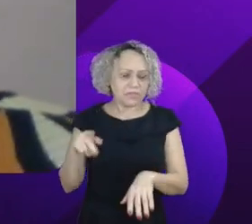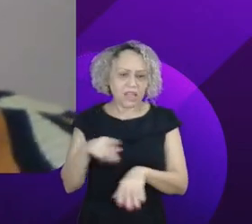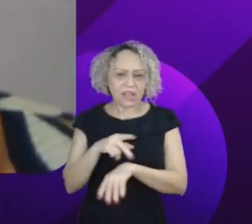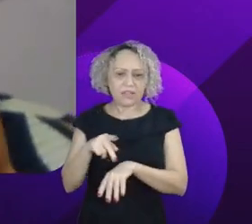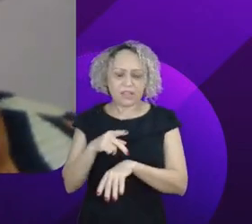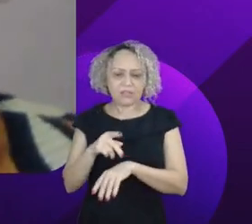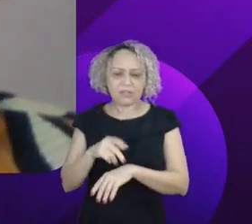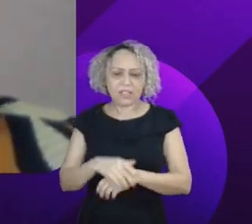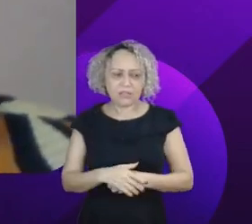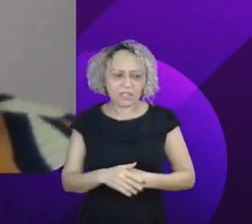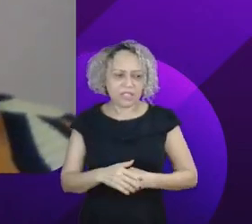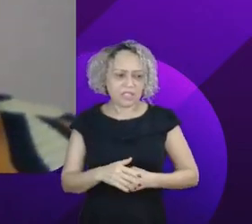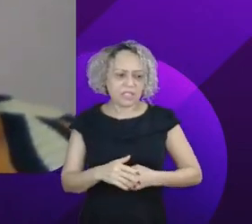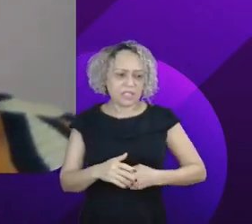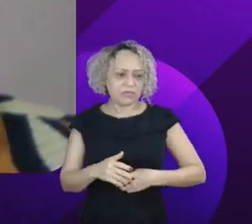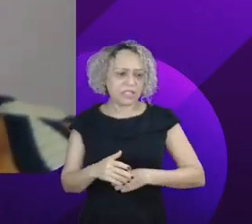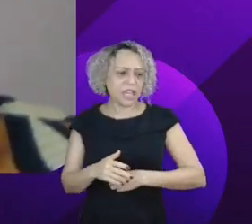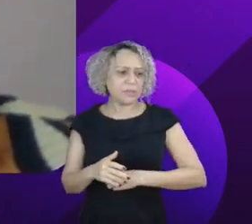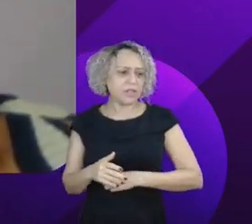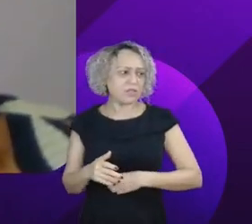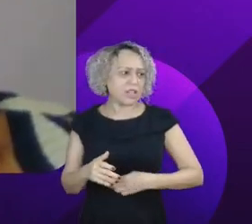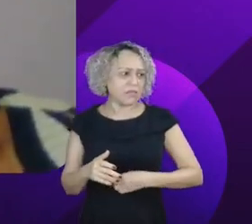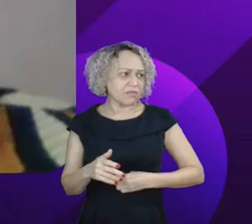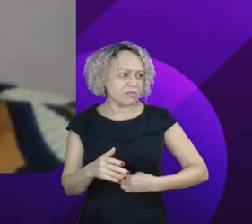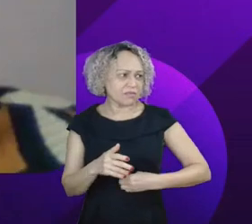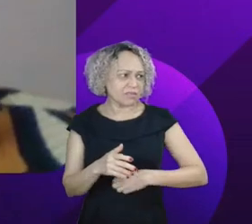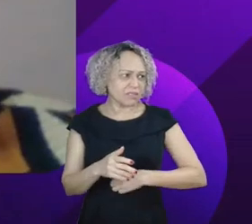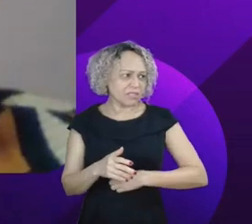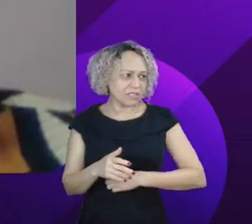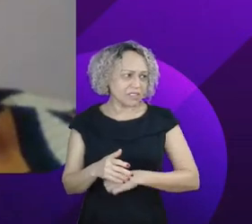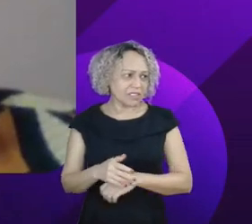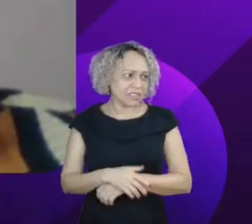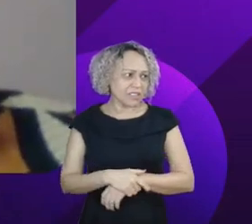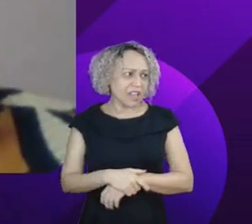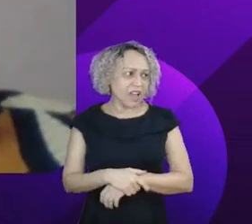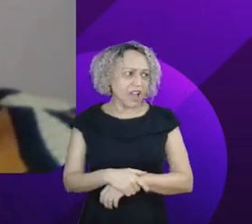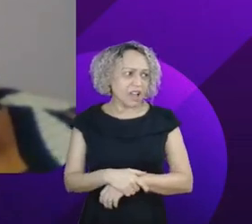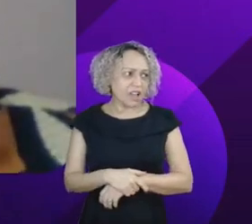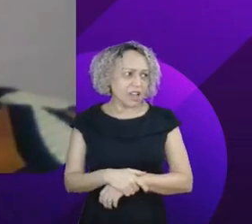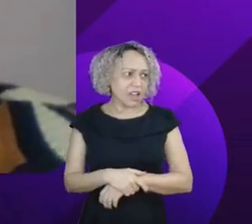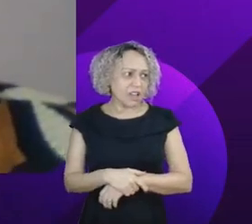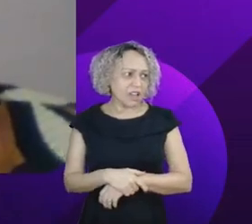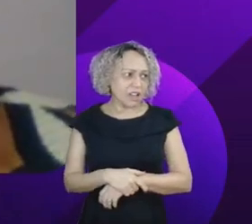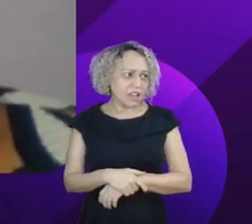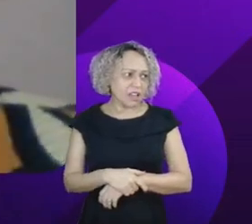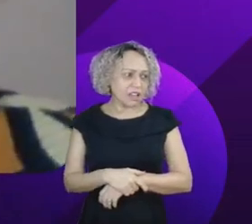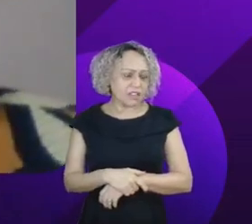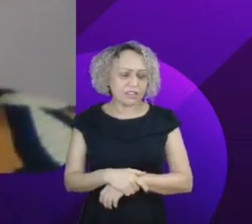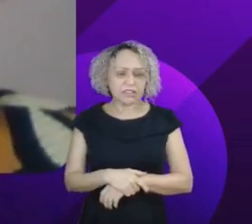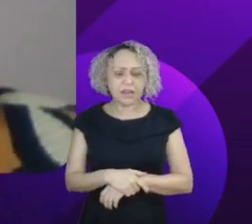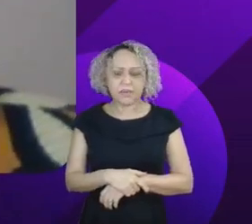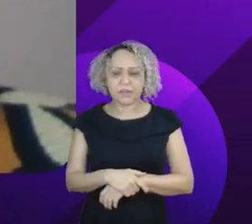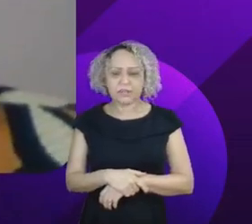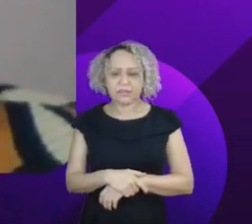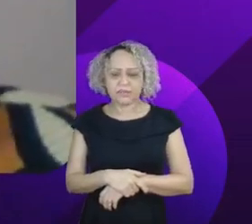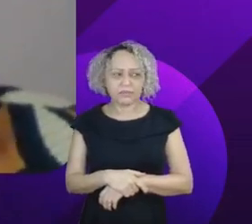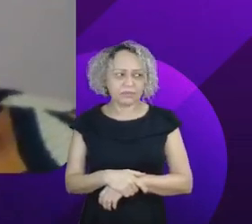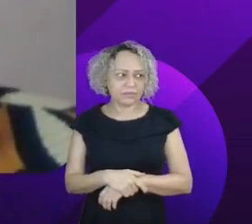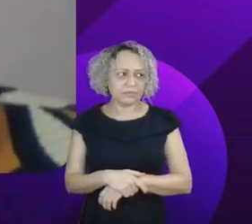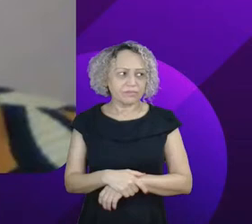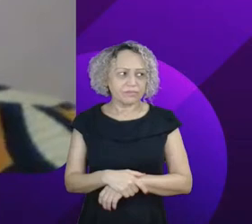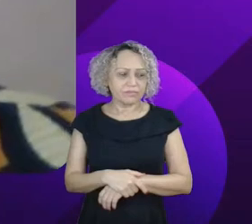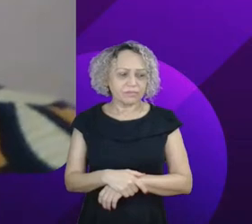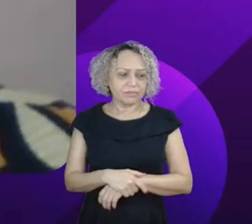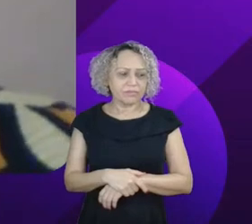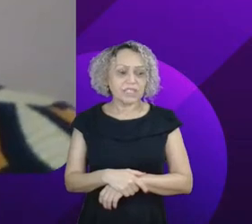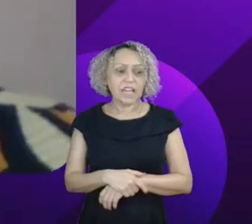especial, latente na vida das mulheres negras. E eu acho que um dos espaços mais democráticos